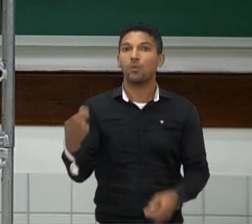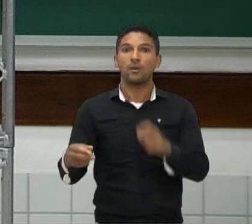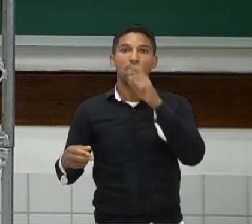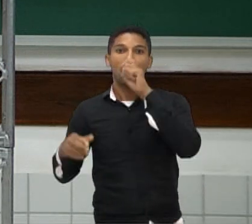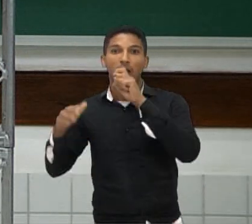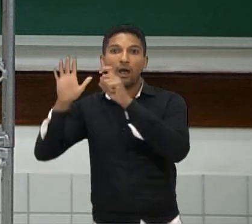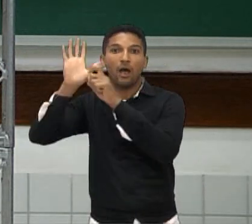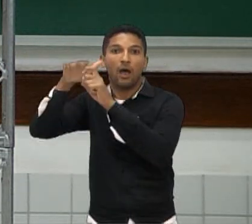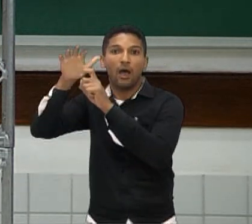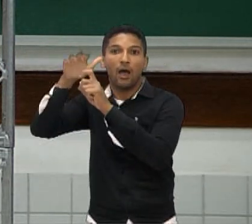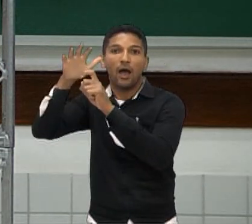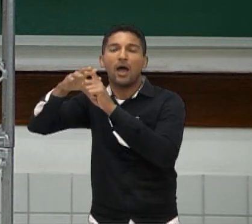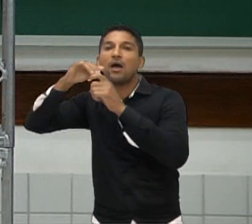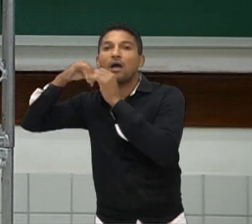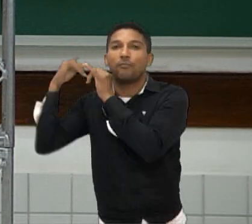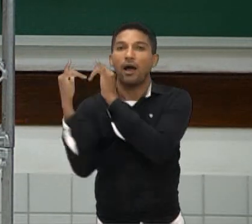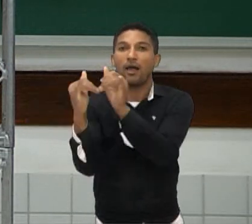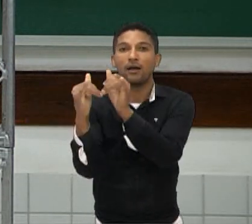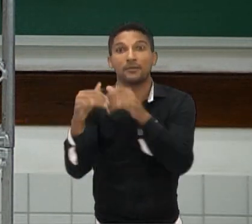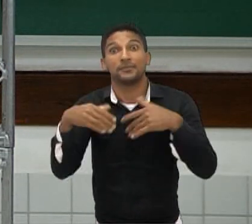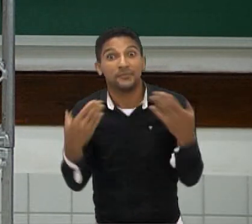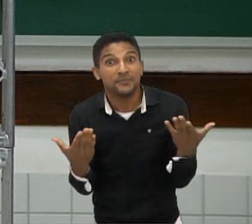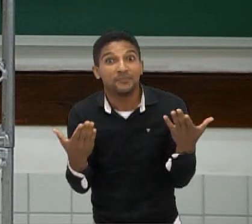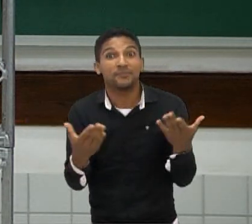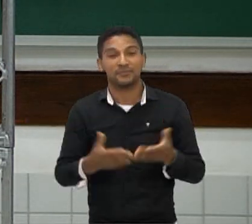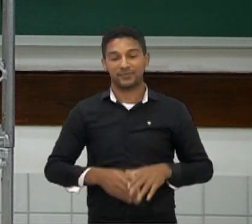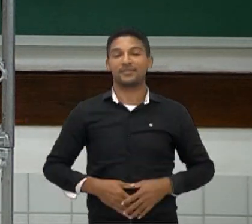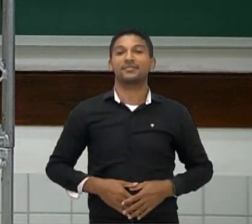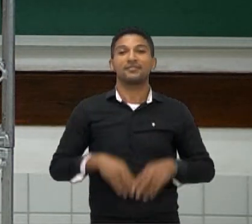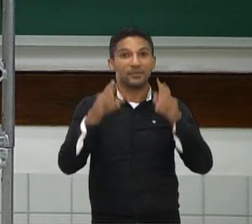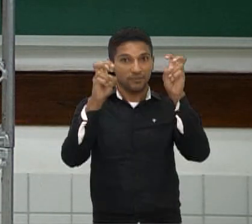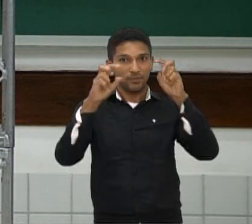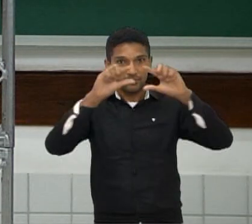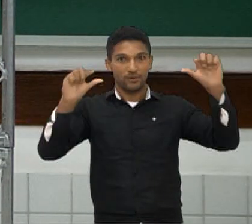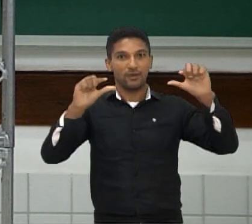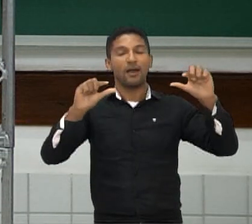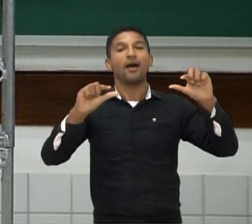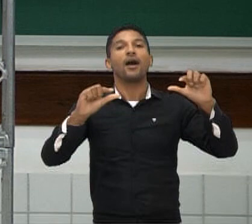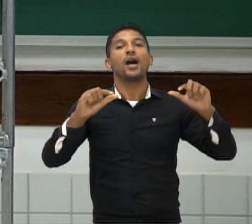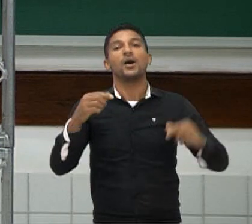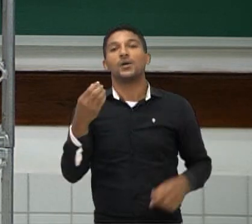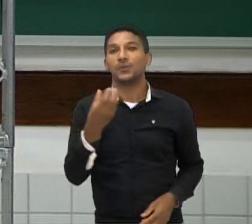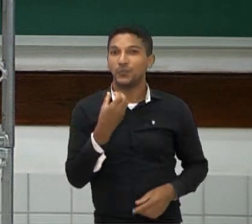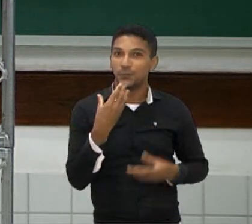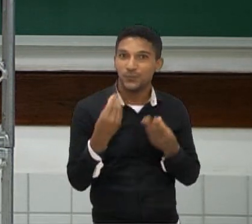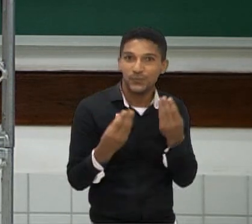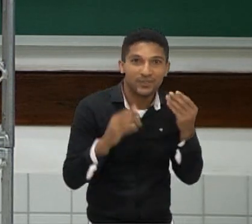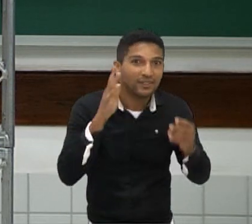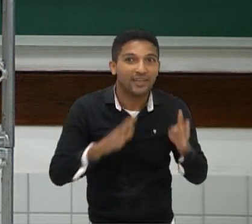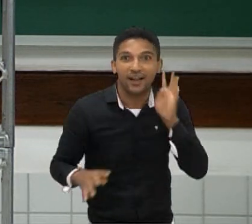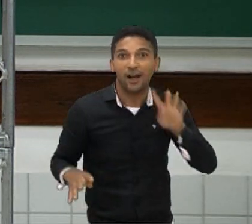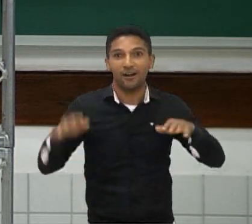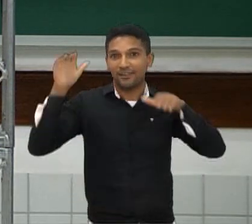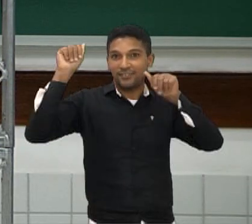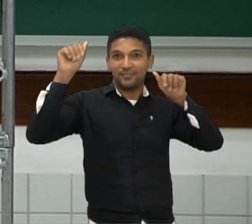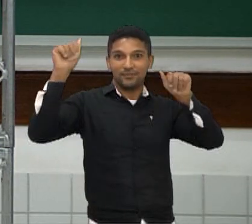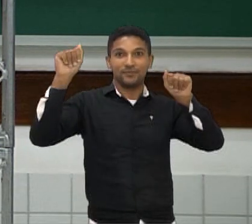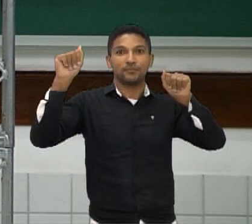leyendas. Uma classe muito divertida de arrepiar el pelo. Expressões, gênero